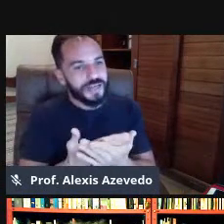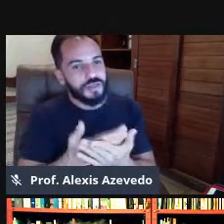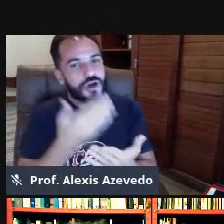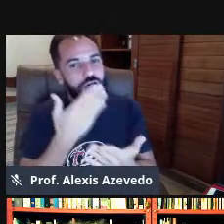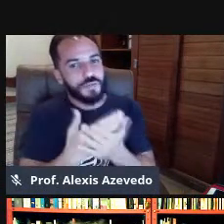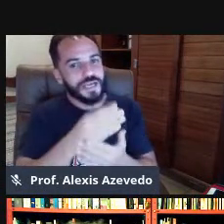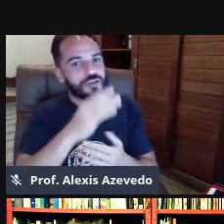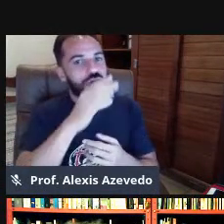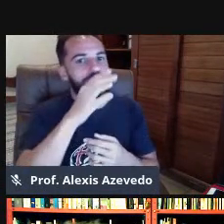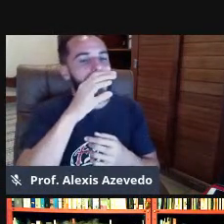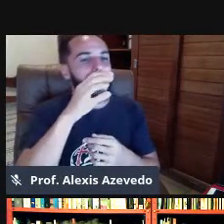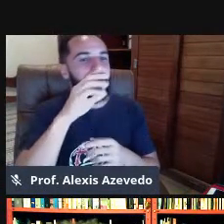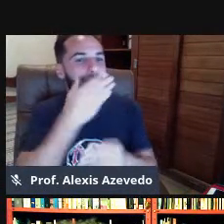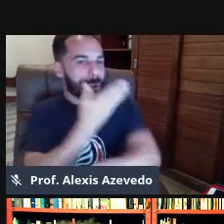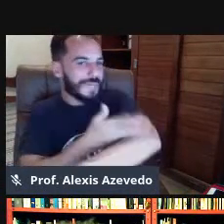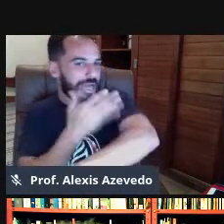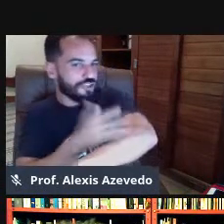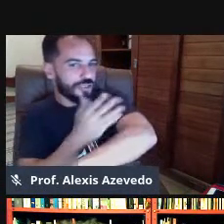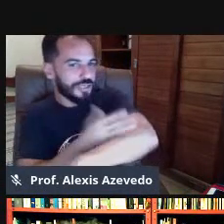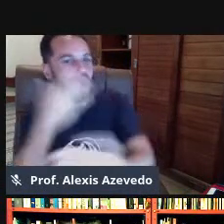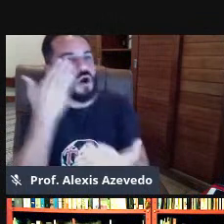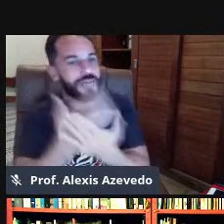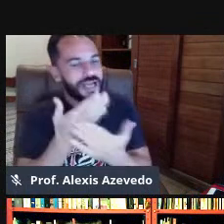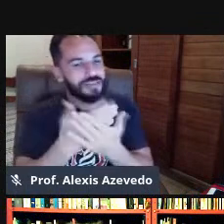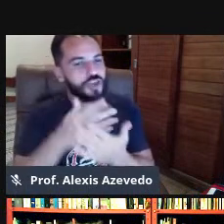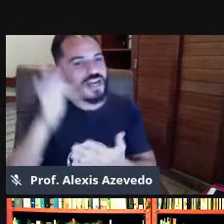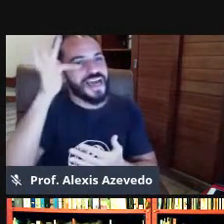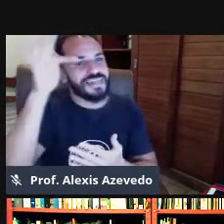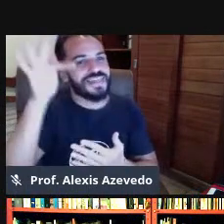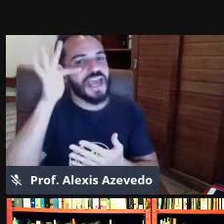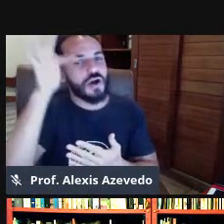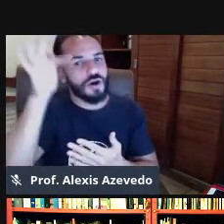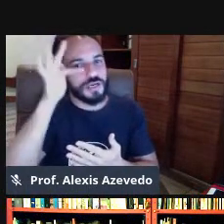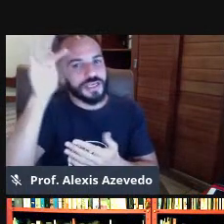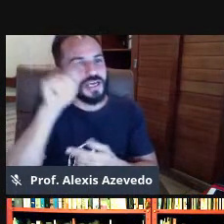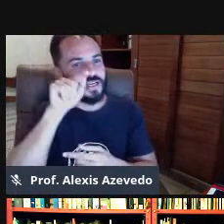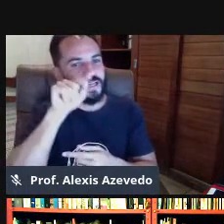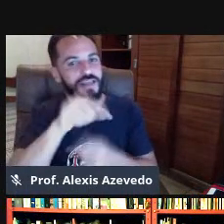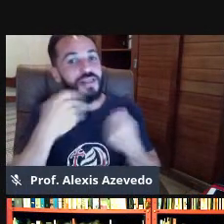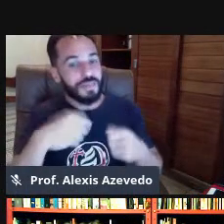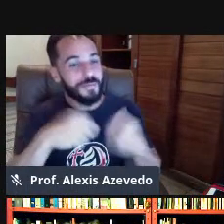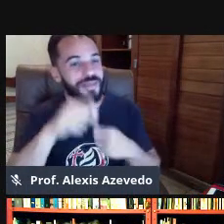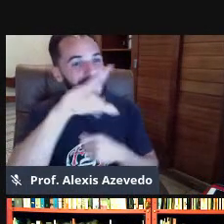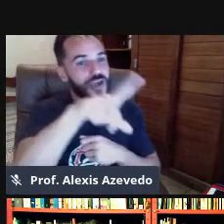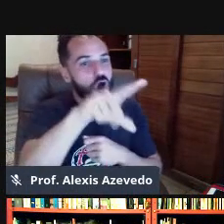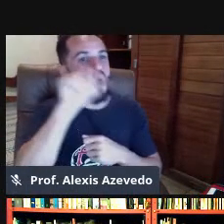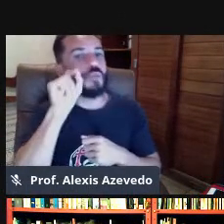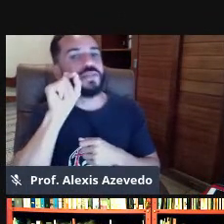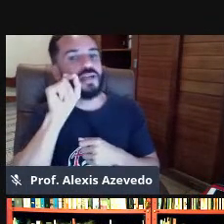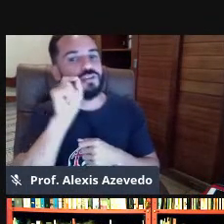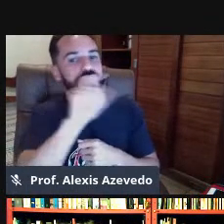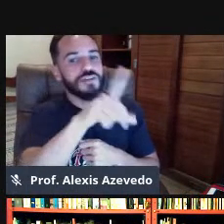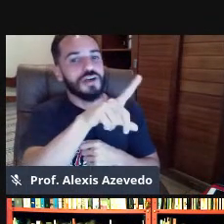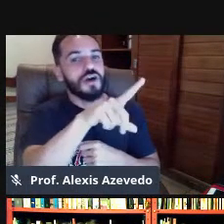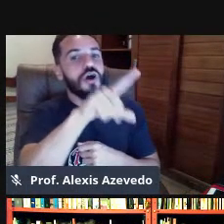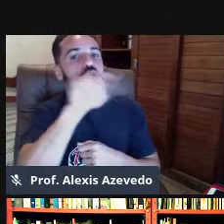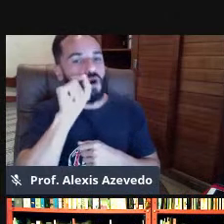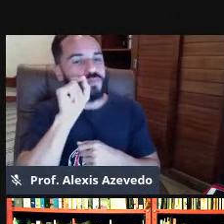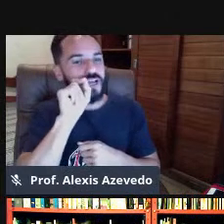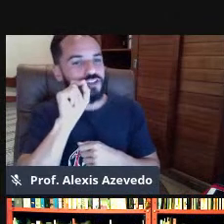tem os ateliês introdução, são optativas também, 16 créditos, ateliês intermediários,